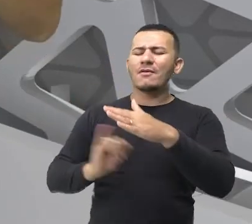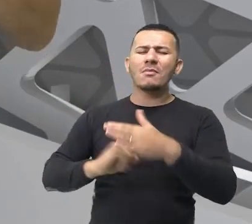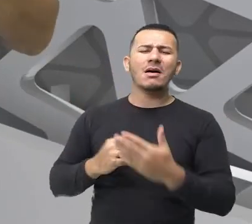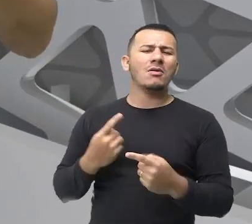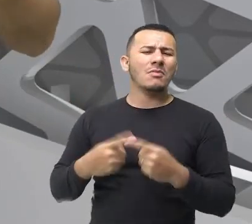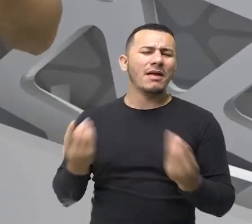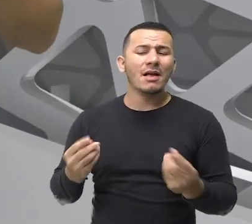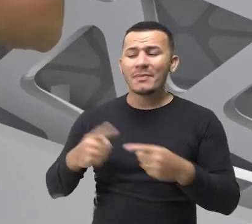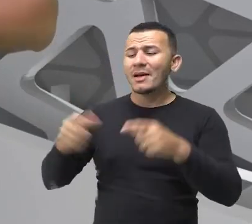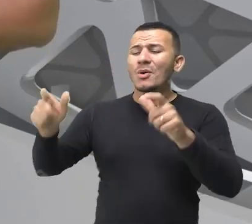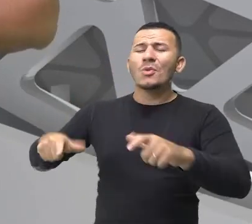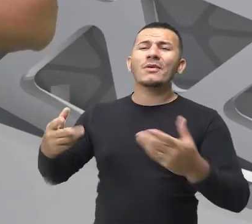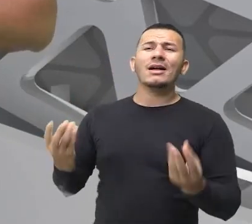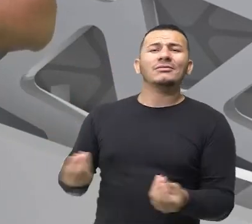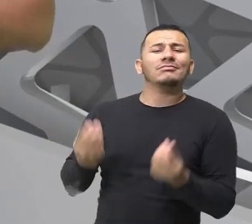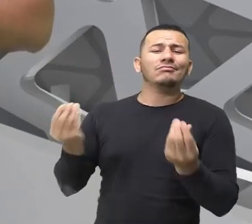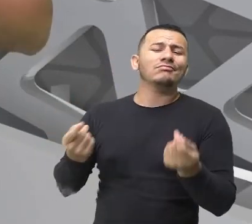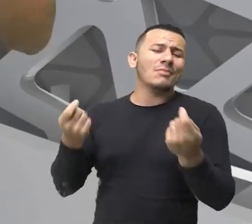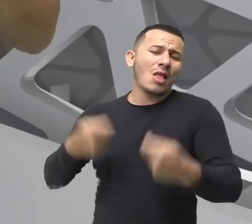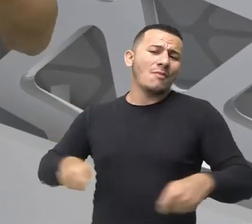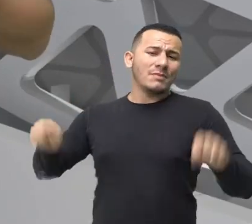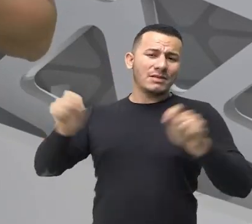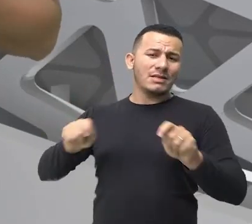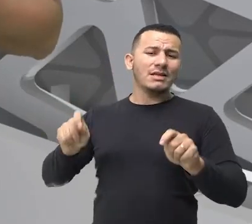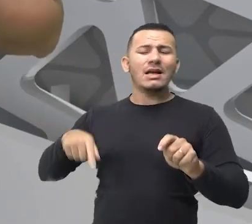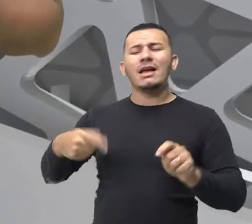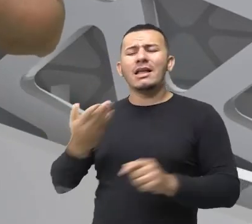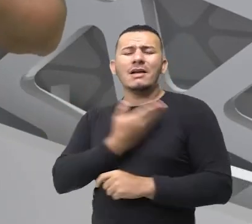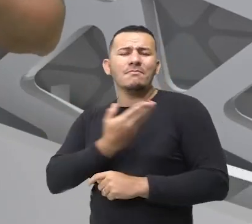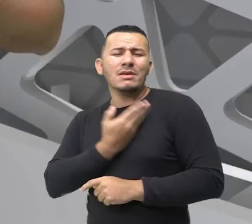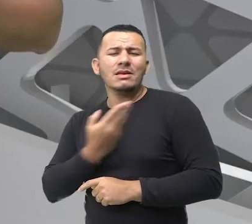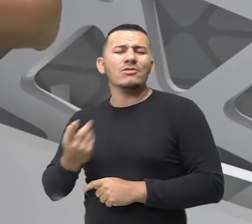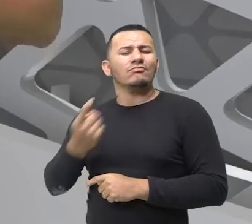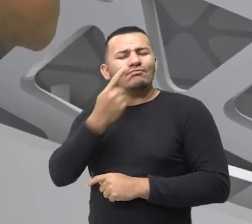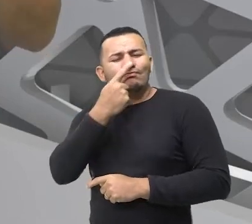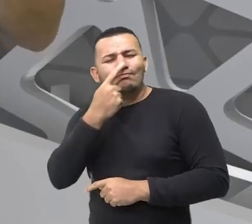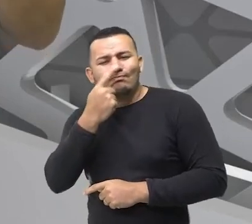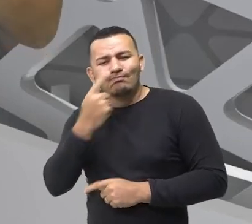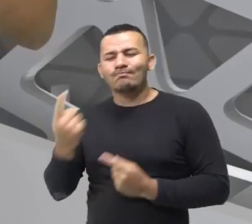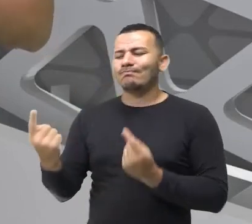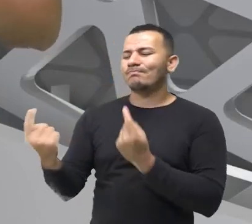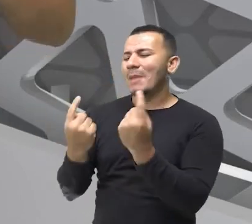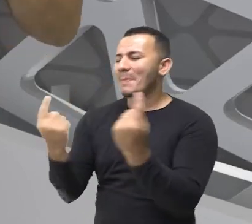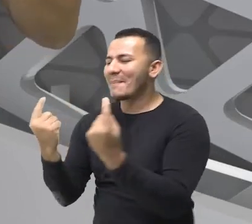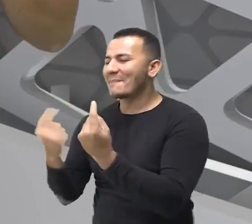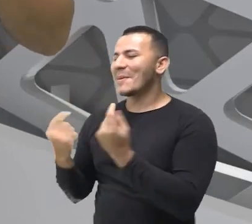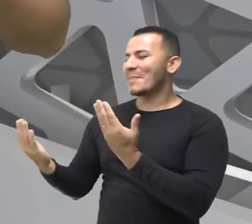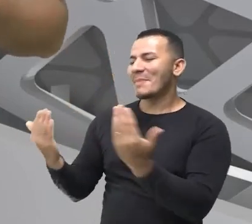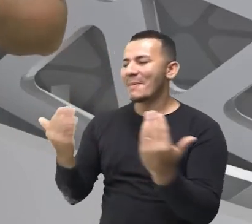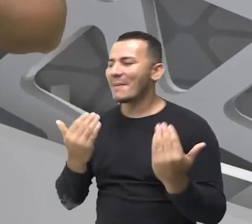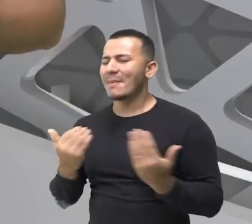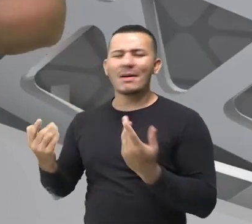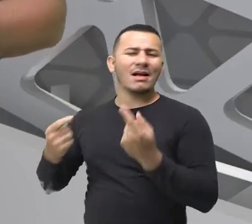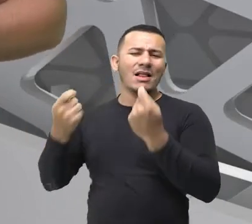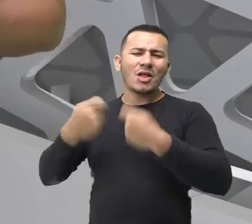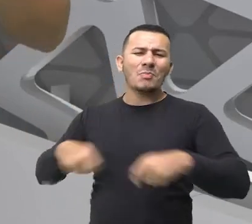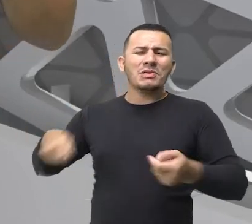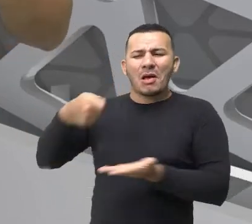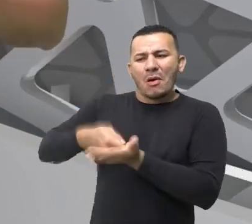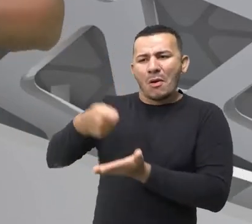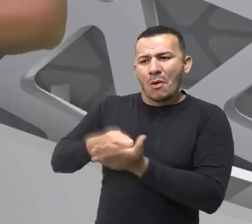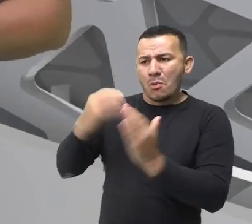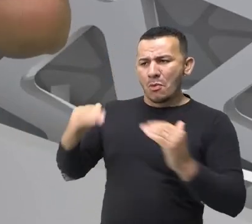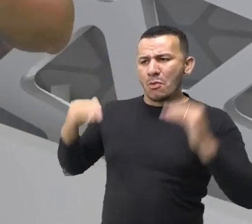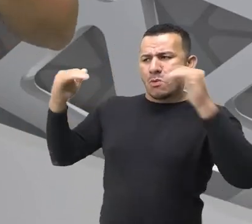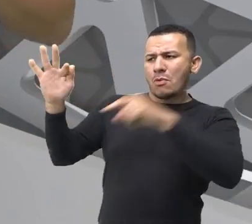formal porque ali é um ambiente que você está com pessoas muito próximas então muitas vezes as pessoas não se policiam em relação